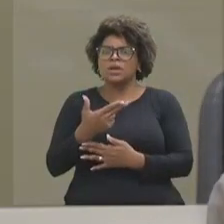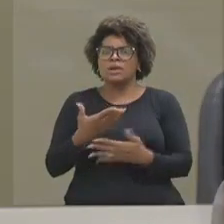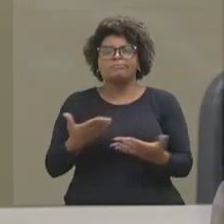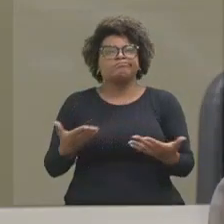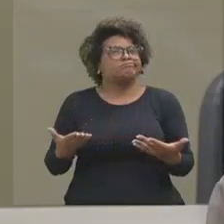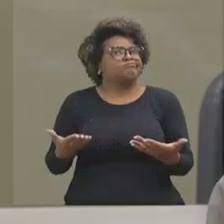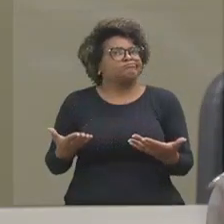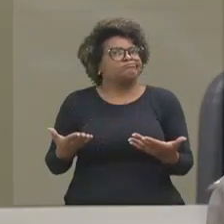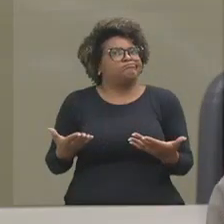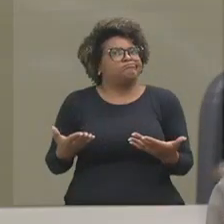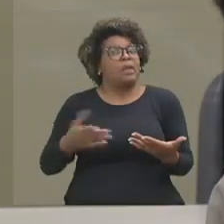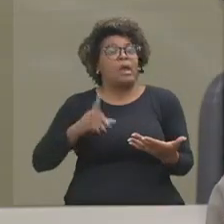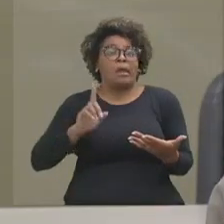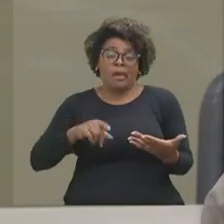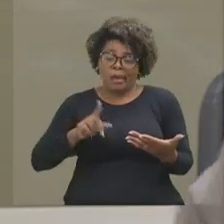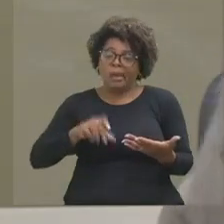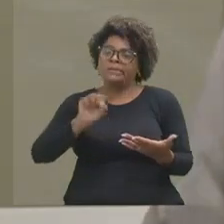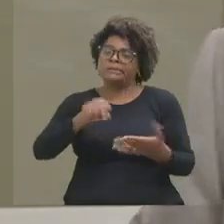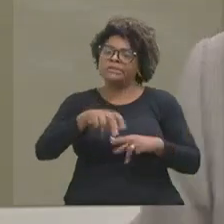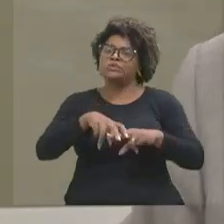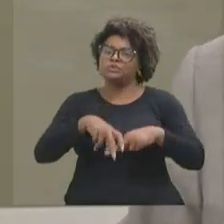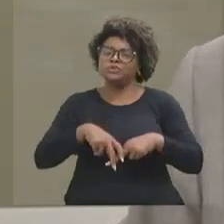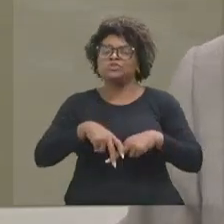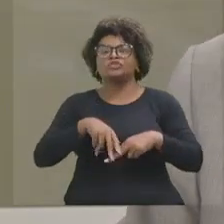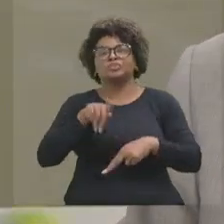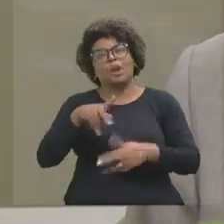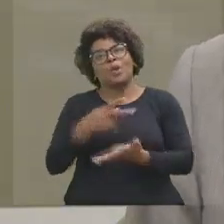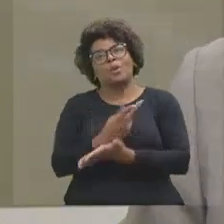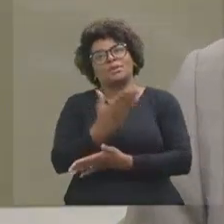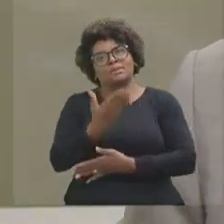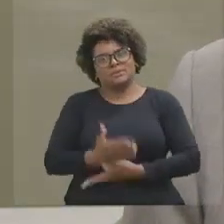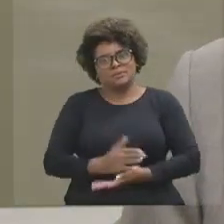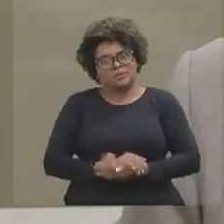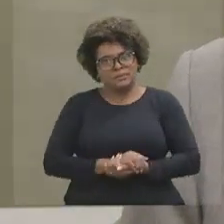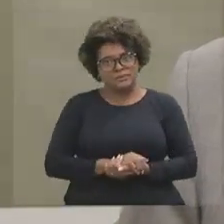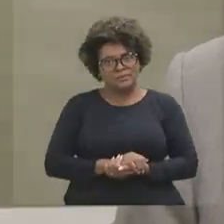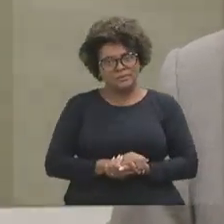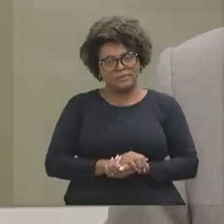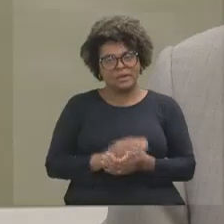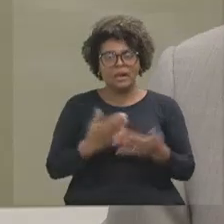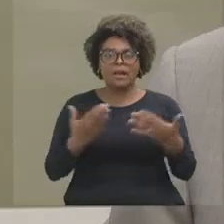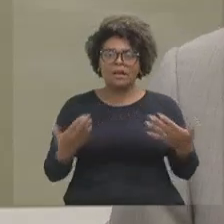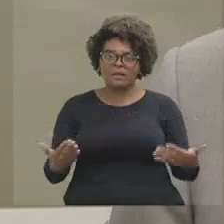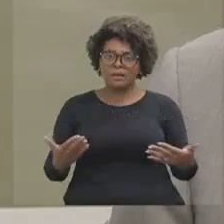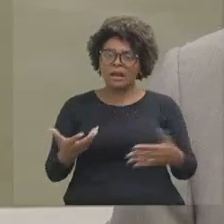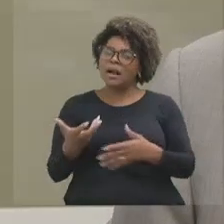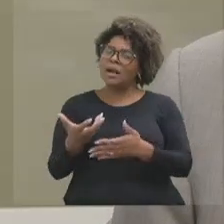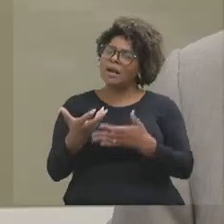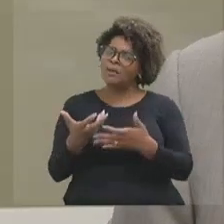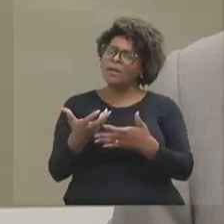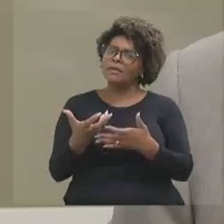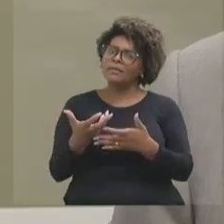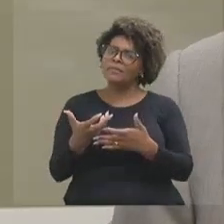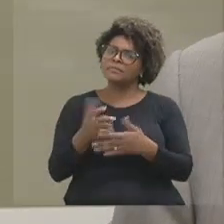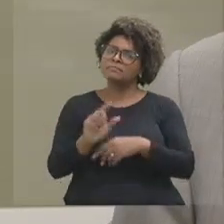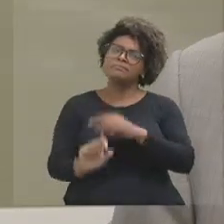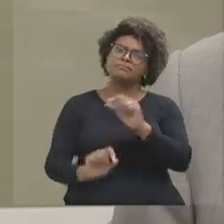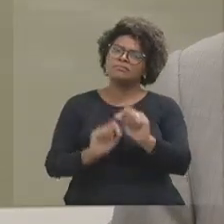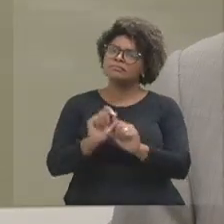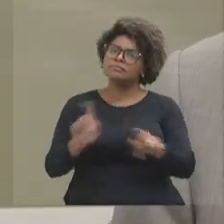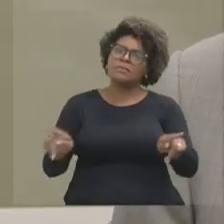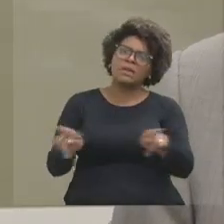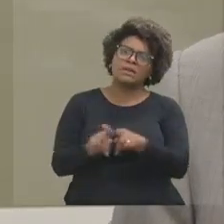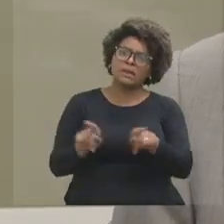um grave motivo de que isso aconteça E aí a gente gostaria de que também